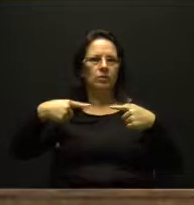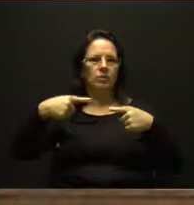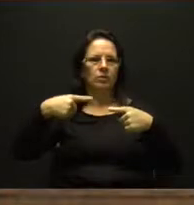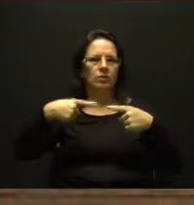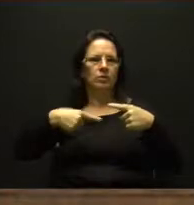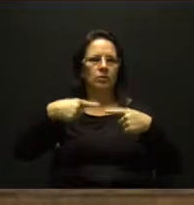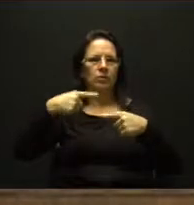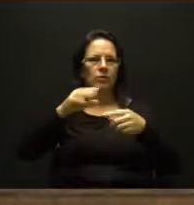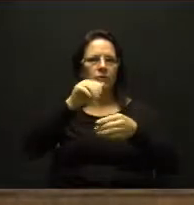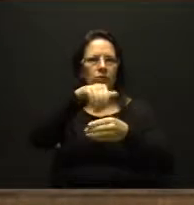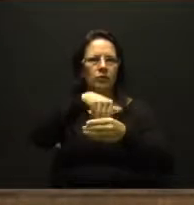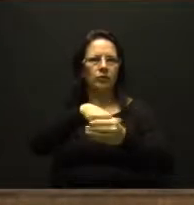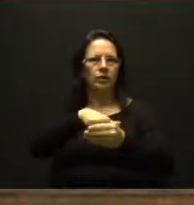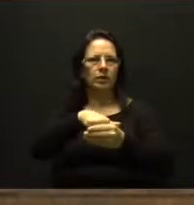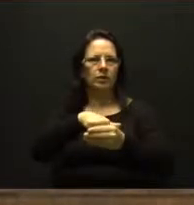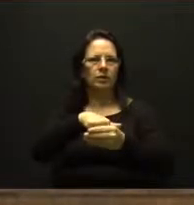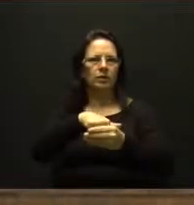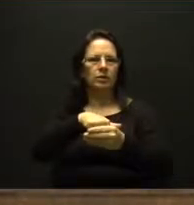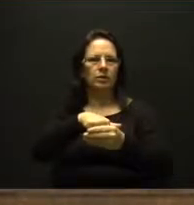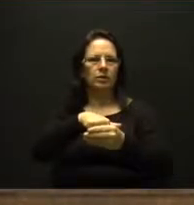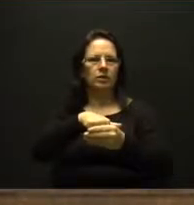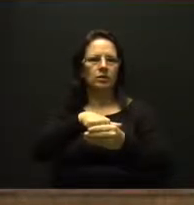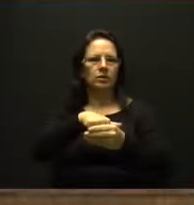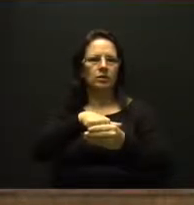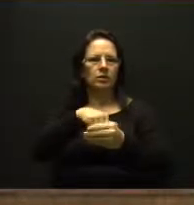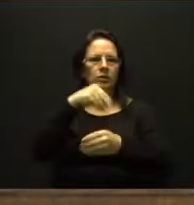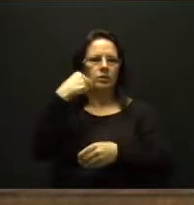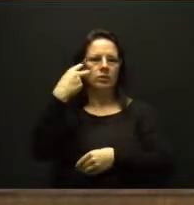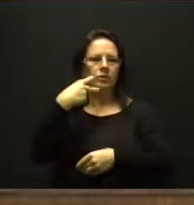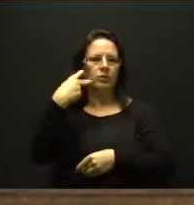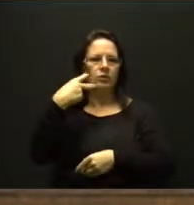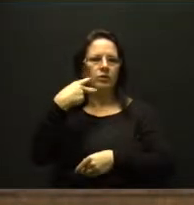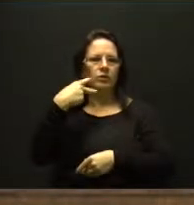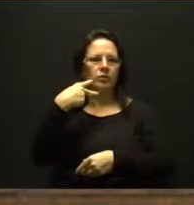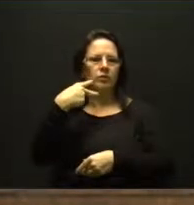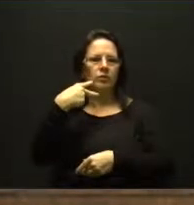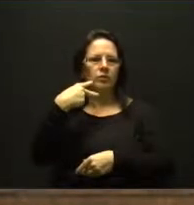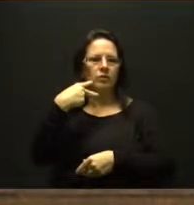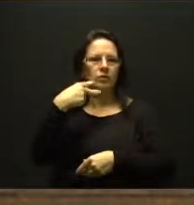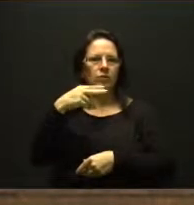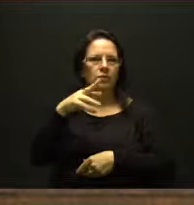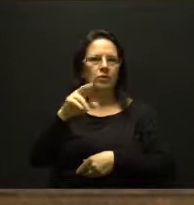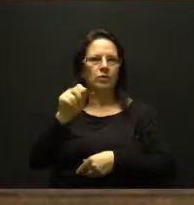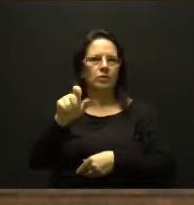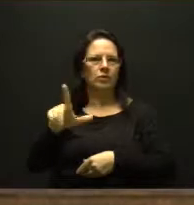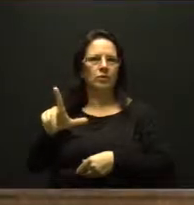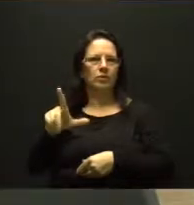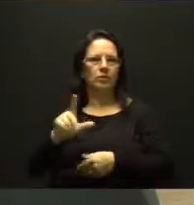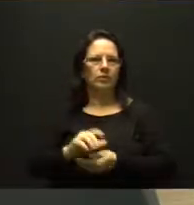em votação a palavra o vereador rafael